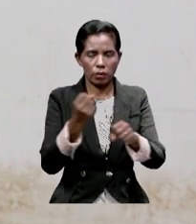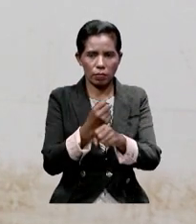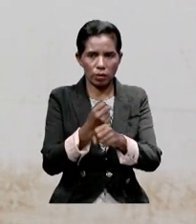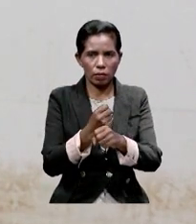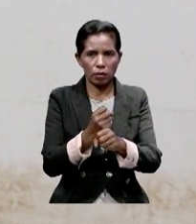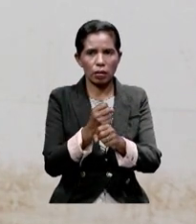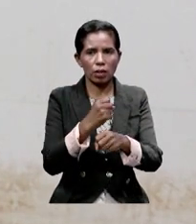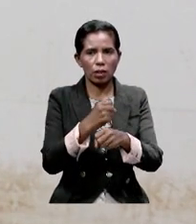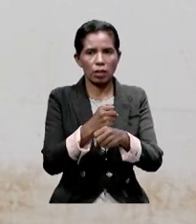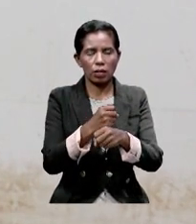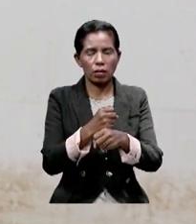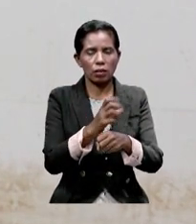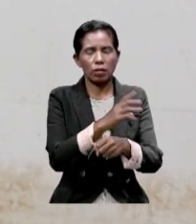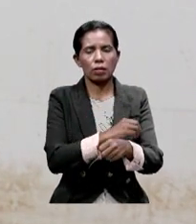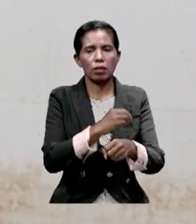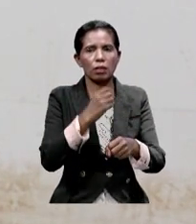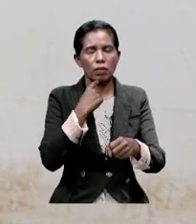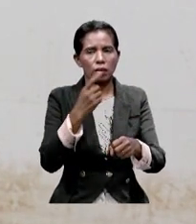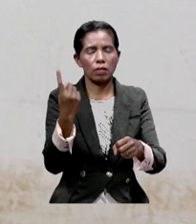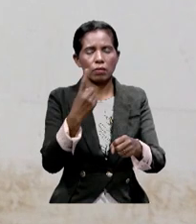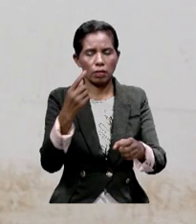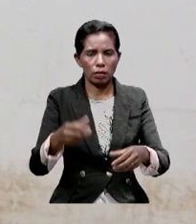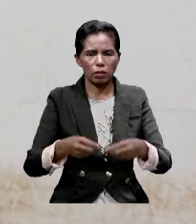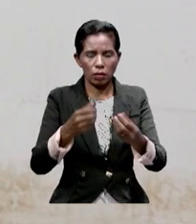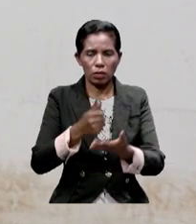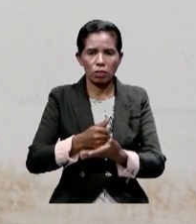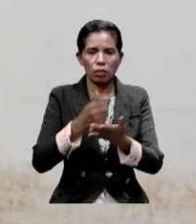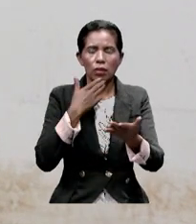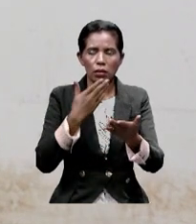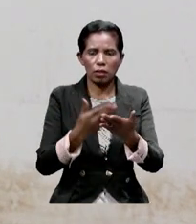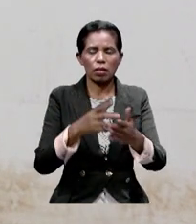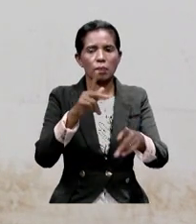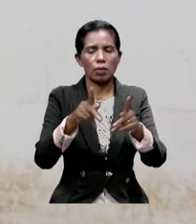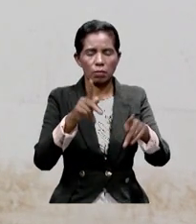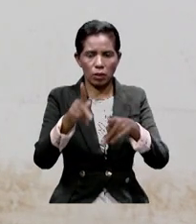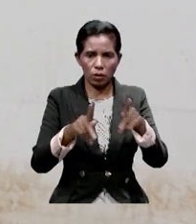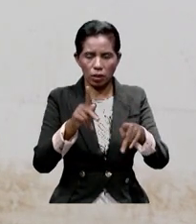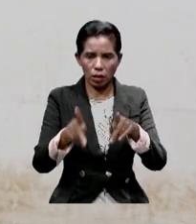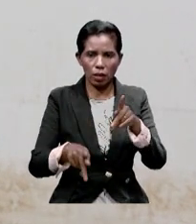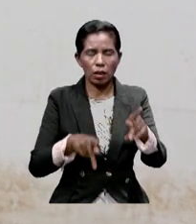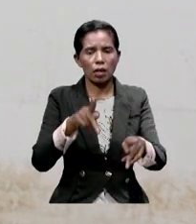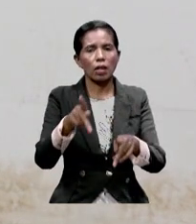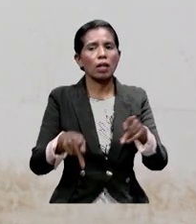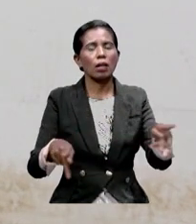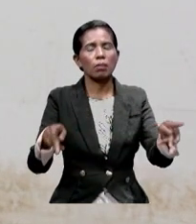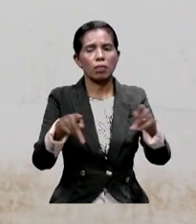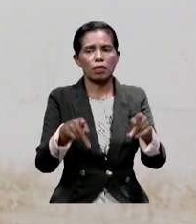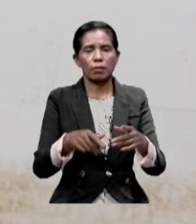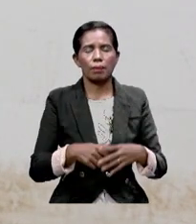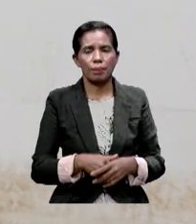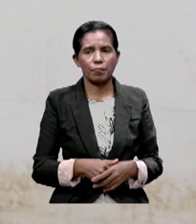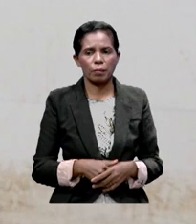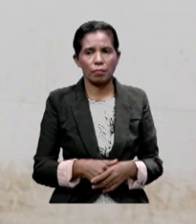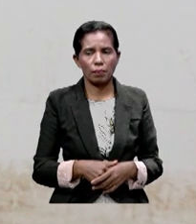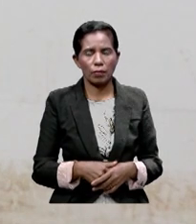halo justau diak pare tebel na fatin ofrece atendimento diak pai tenia populasaun sira ne peke mai halo tratamento e